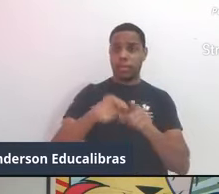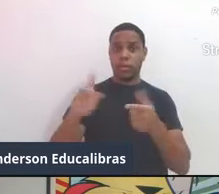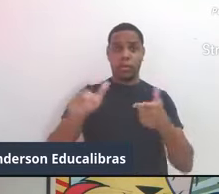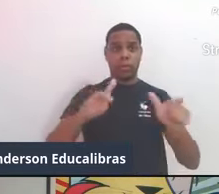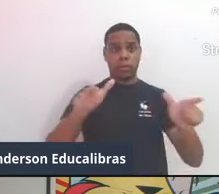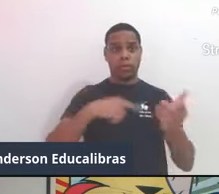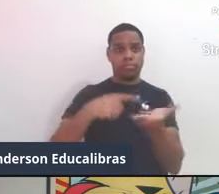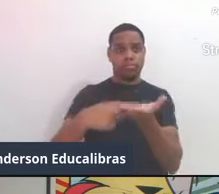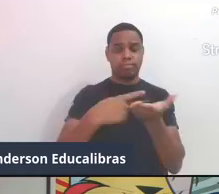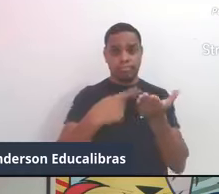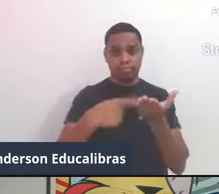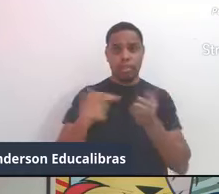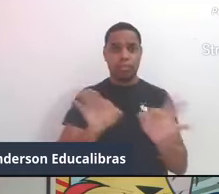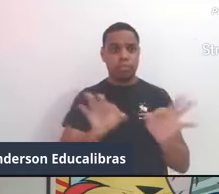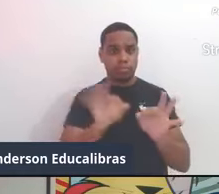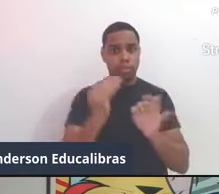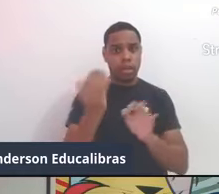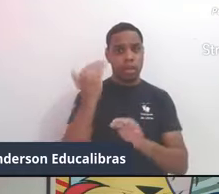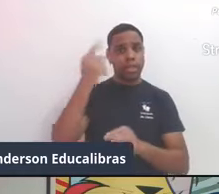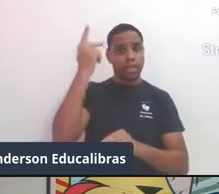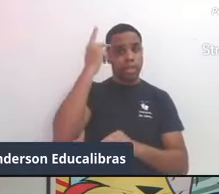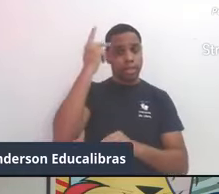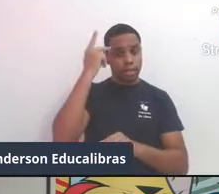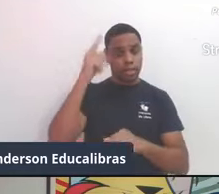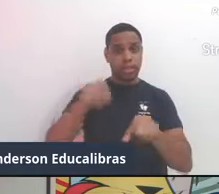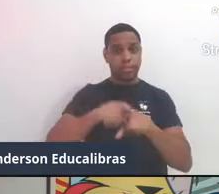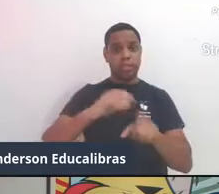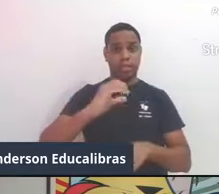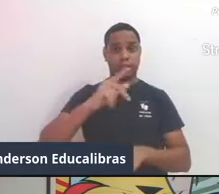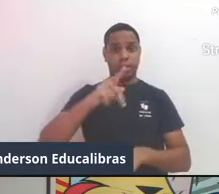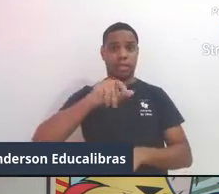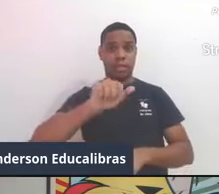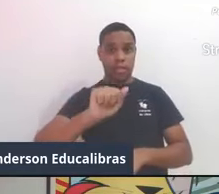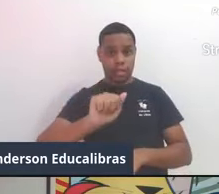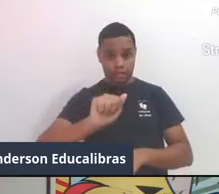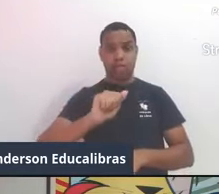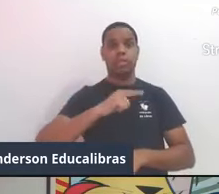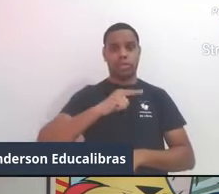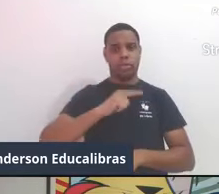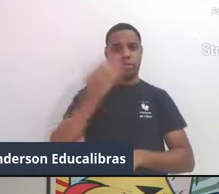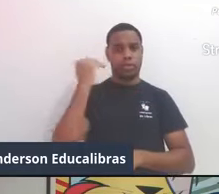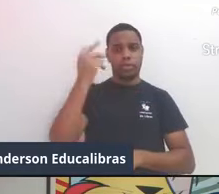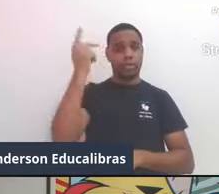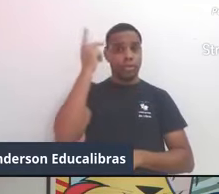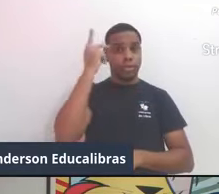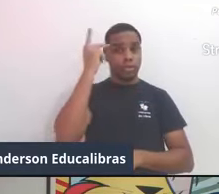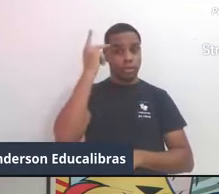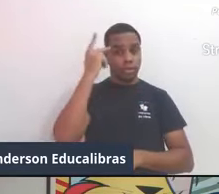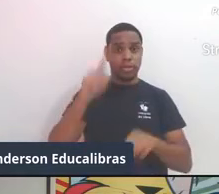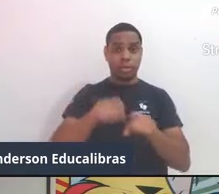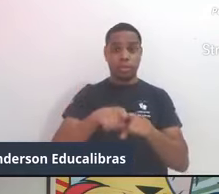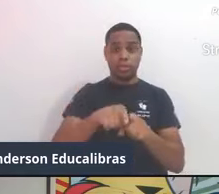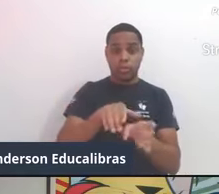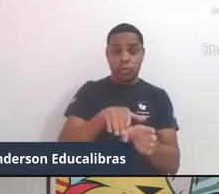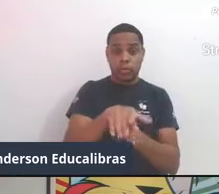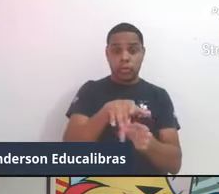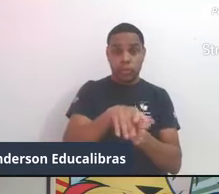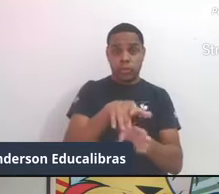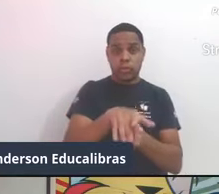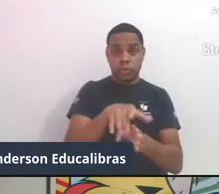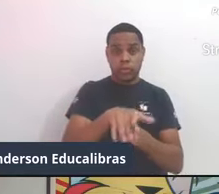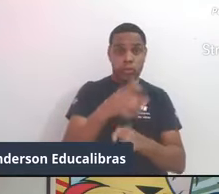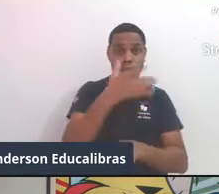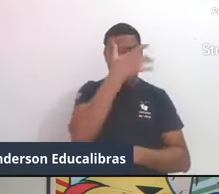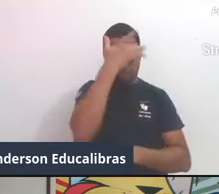aqui em São Paulo no passado, como a própria CPA, Comissão Permanente de Acessibilidade, o Conselho da Pessoa